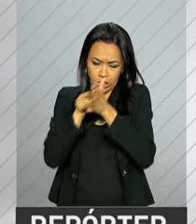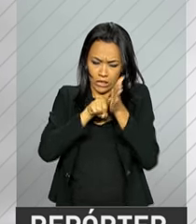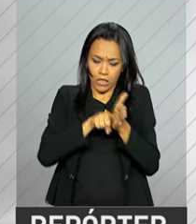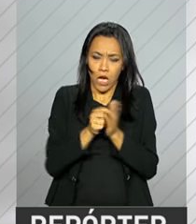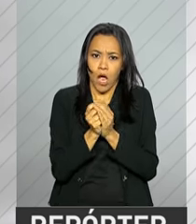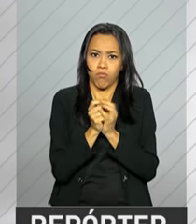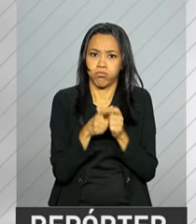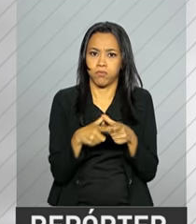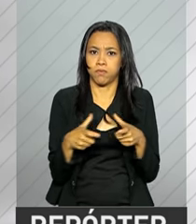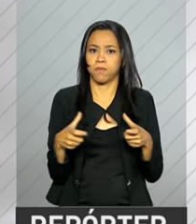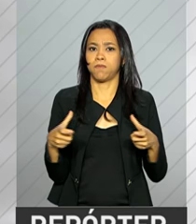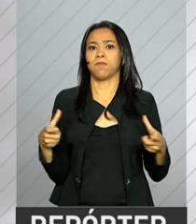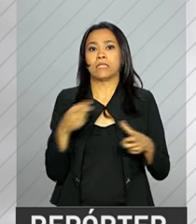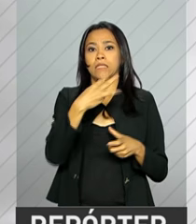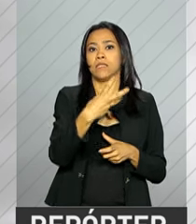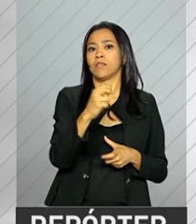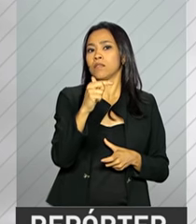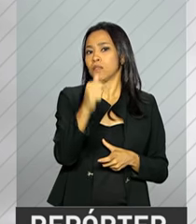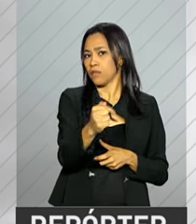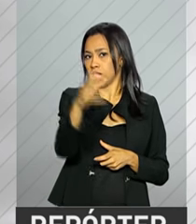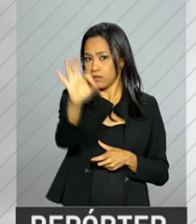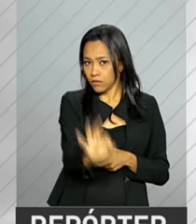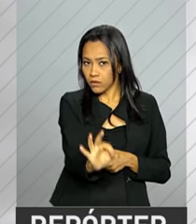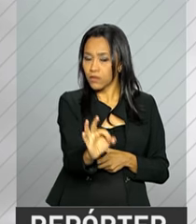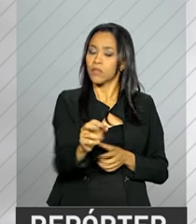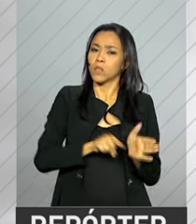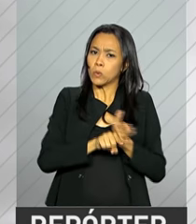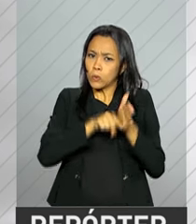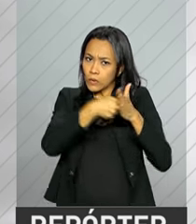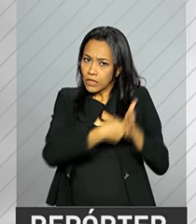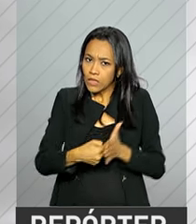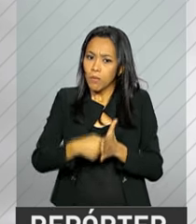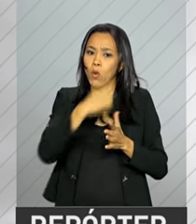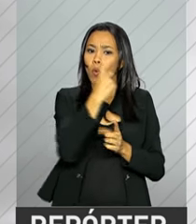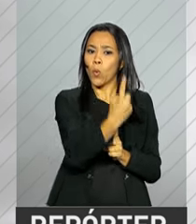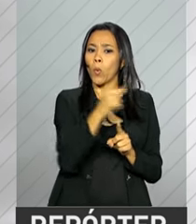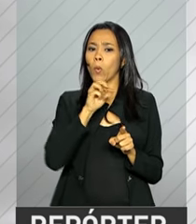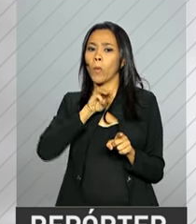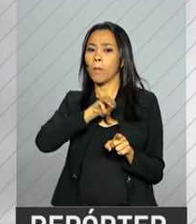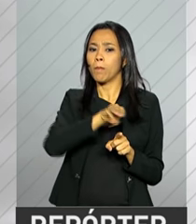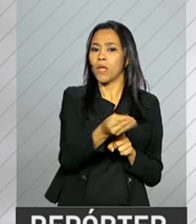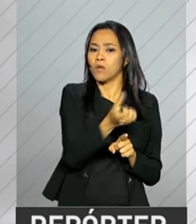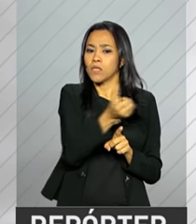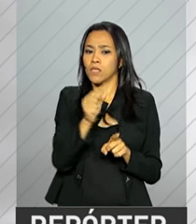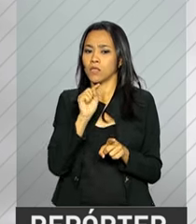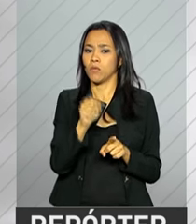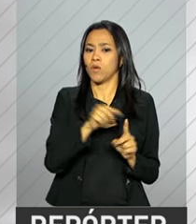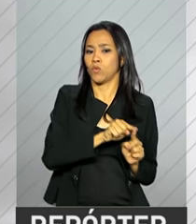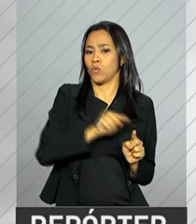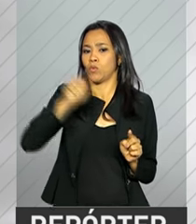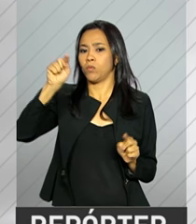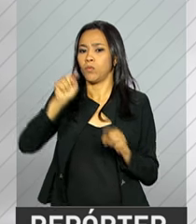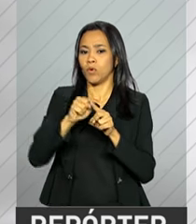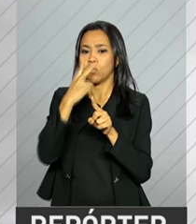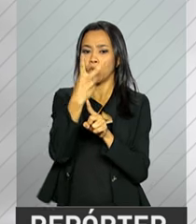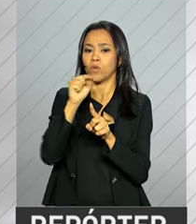Brasil aumentou 37%. Os exames passaram de 1.600.000 para